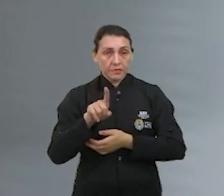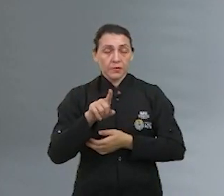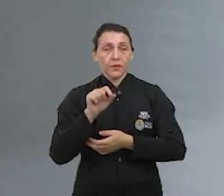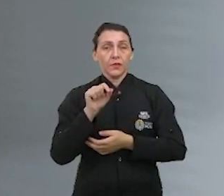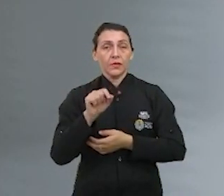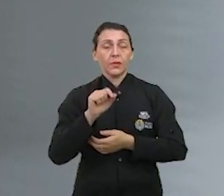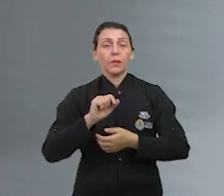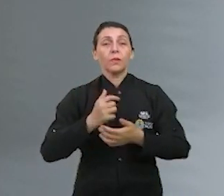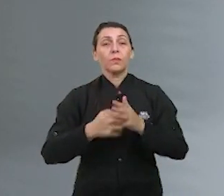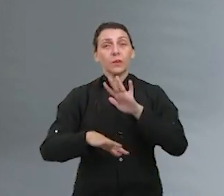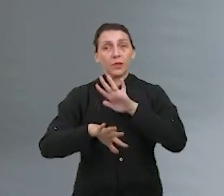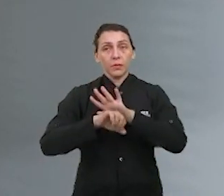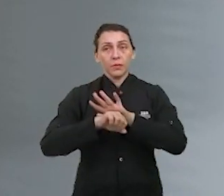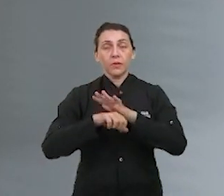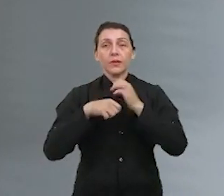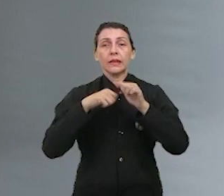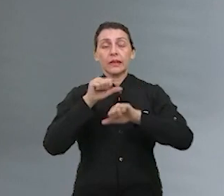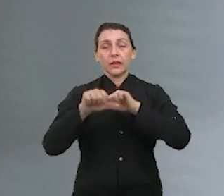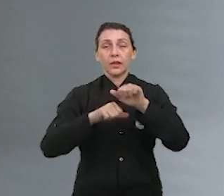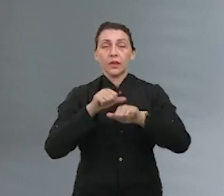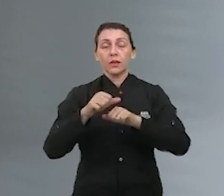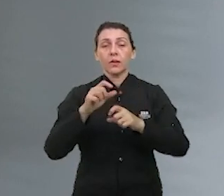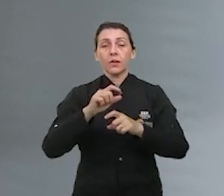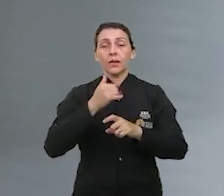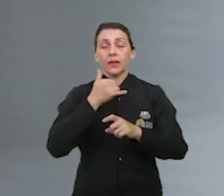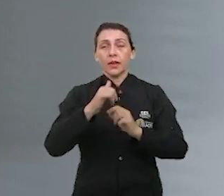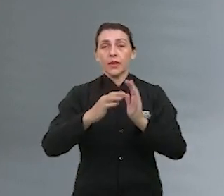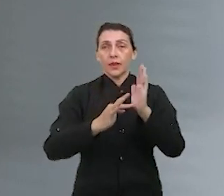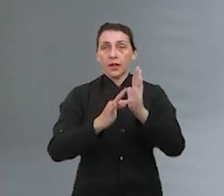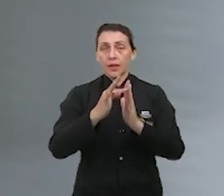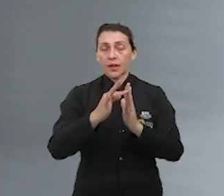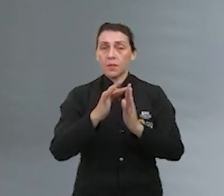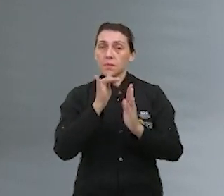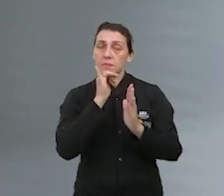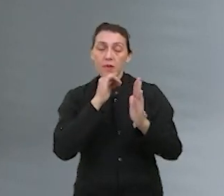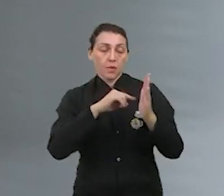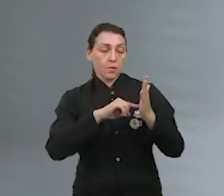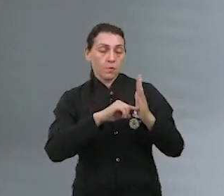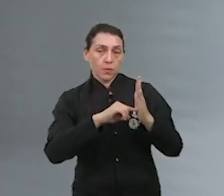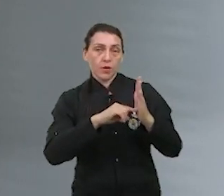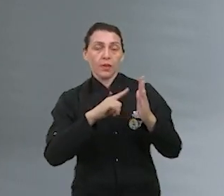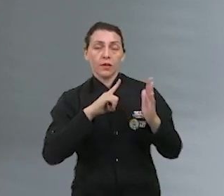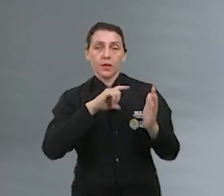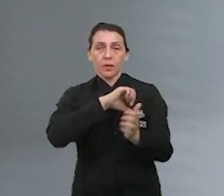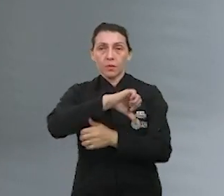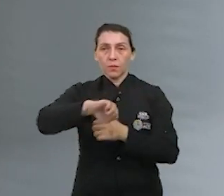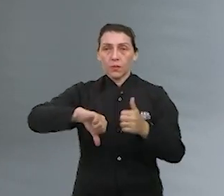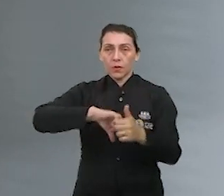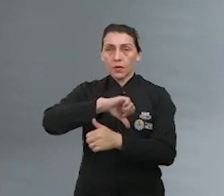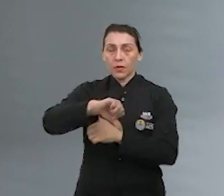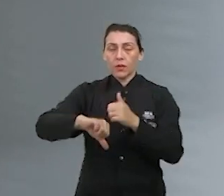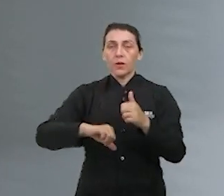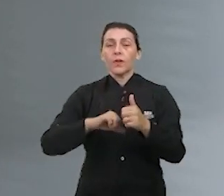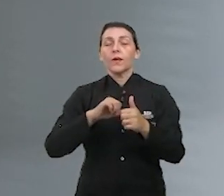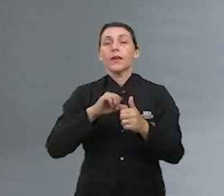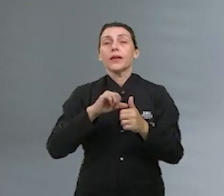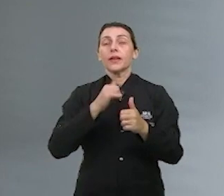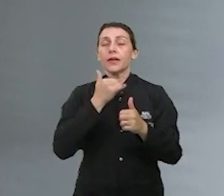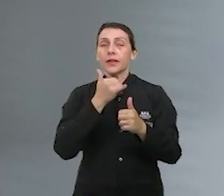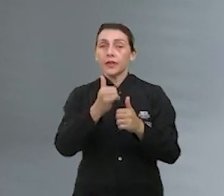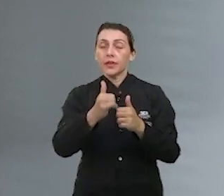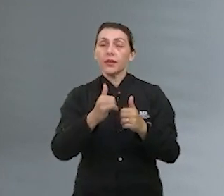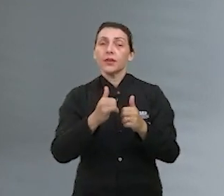o receptor ele tem que transformar energia térmica. Por exemplo, aqui é um motor. O motor vai transformar em energia mecânica. Ele recebe energia